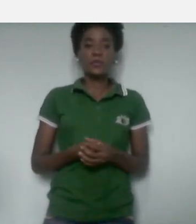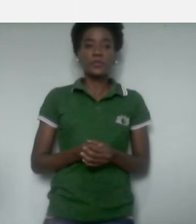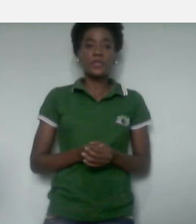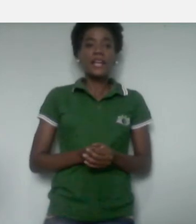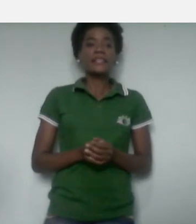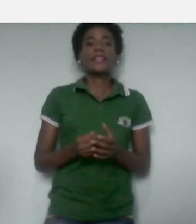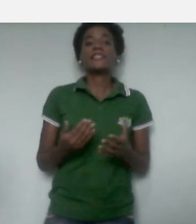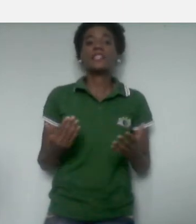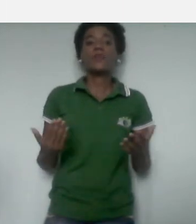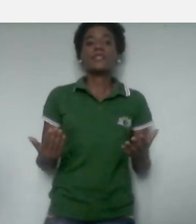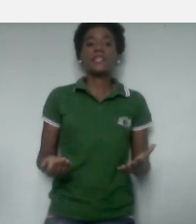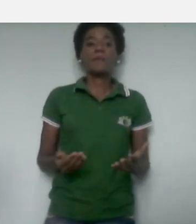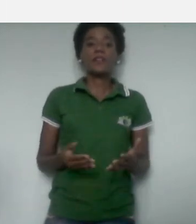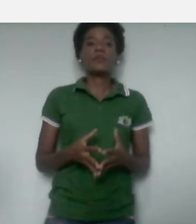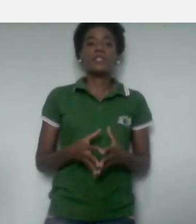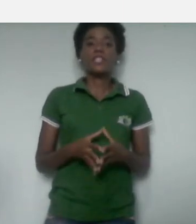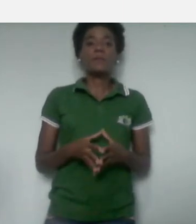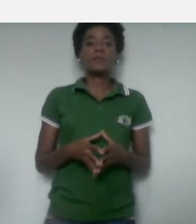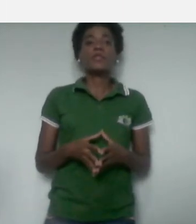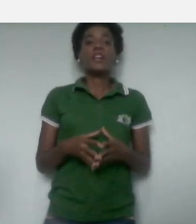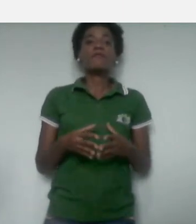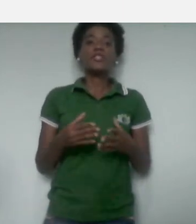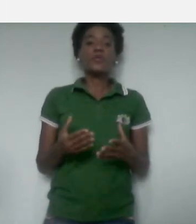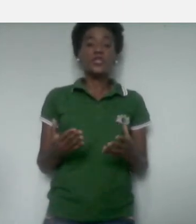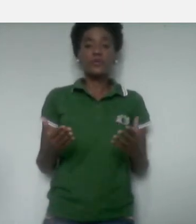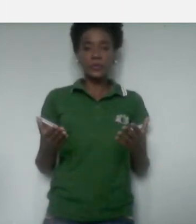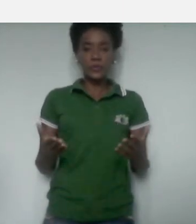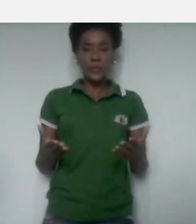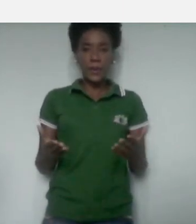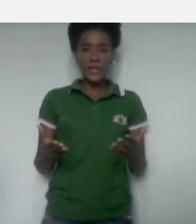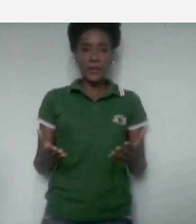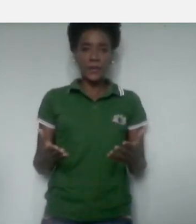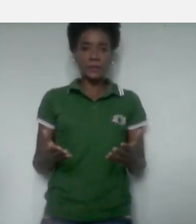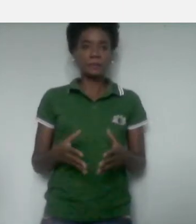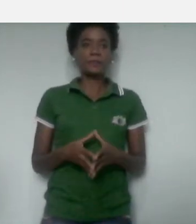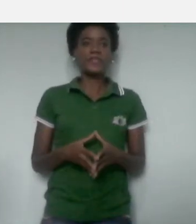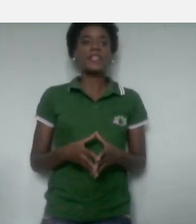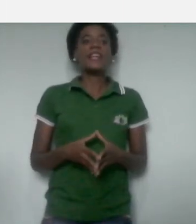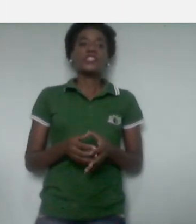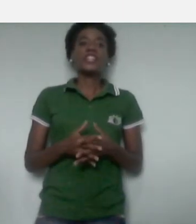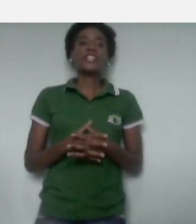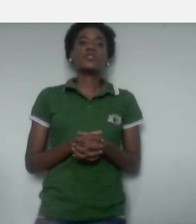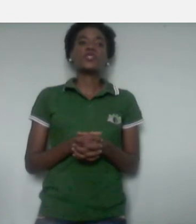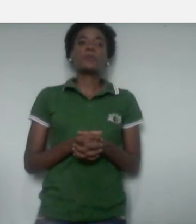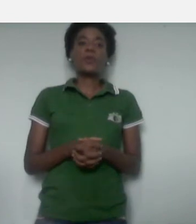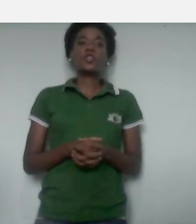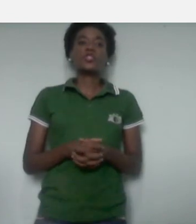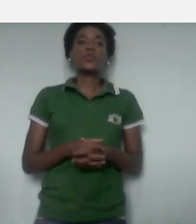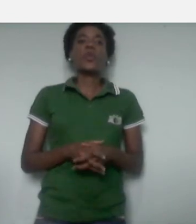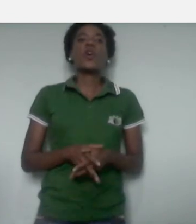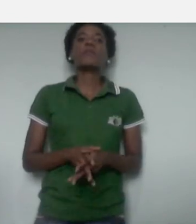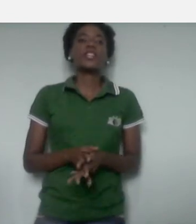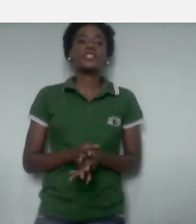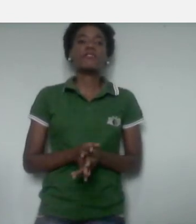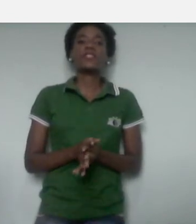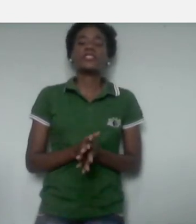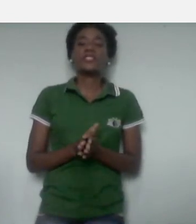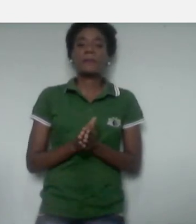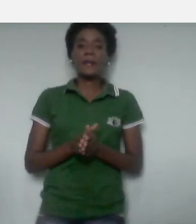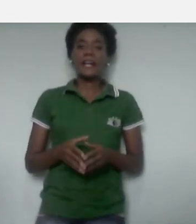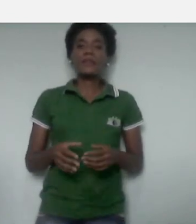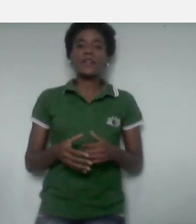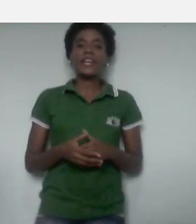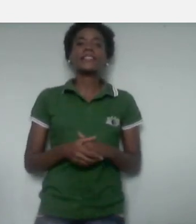entre outros, trazendo assim para os municípios visões de futuro melhor. Diante do exposto, o objetivo